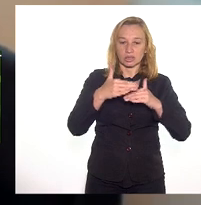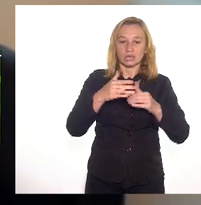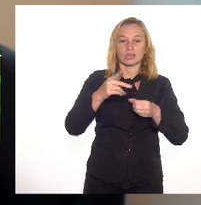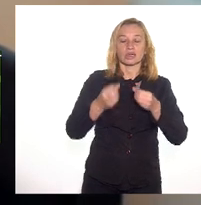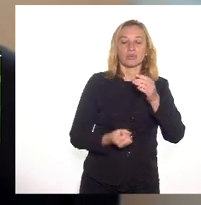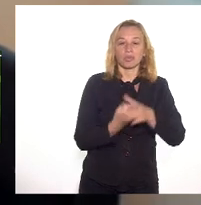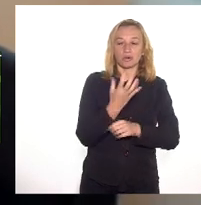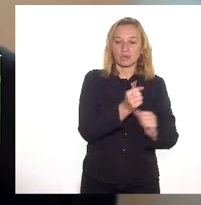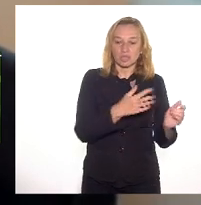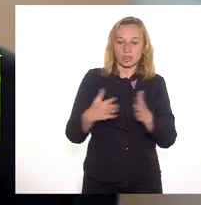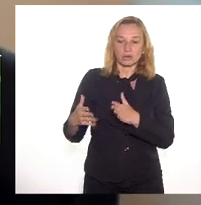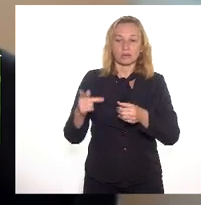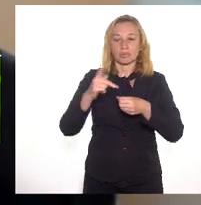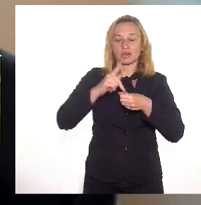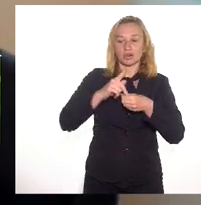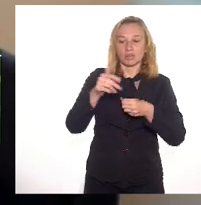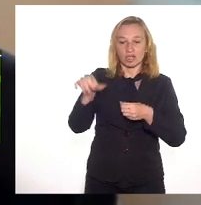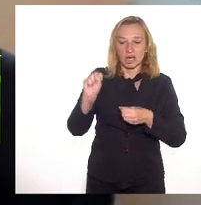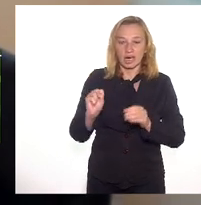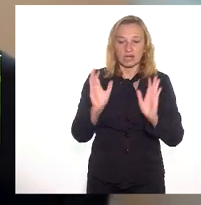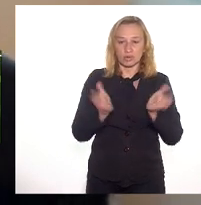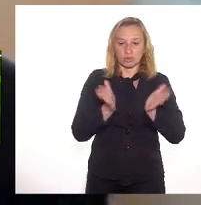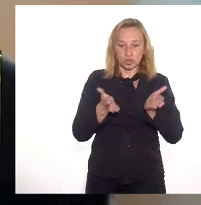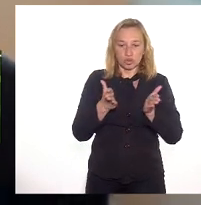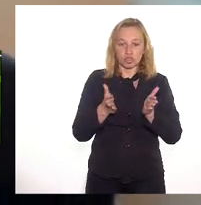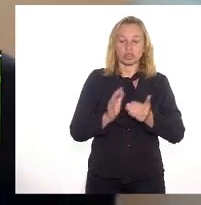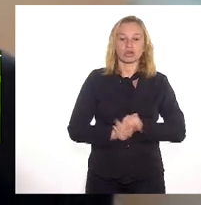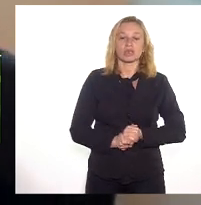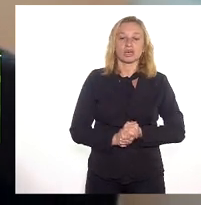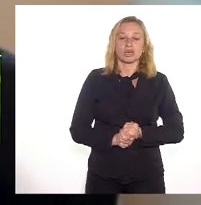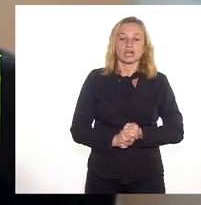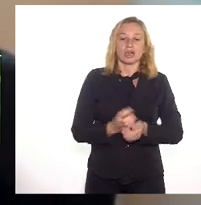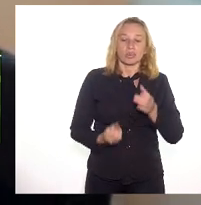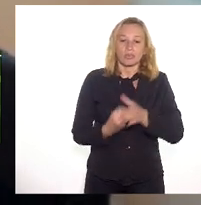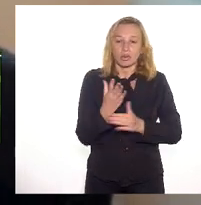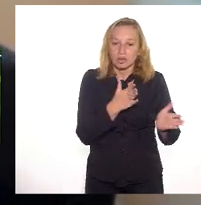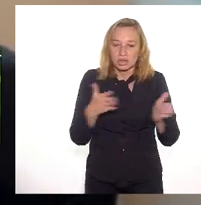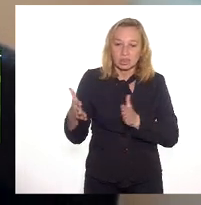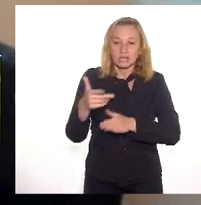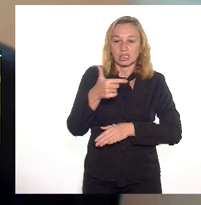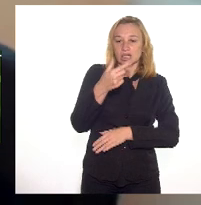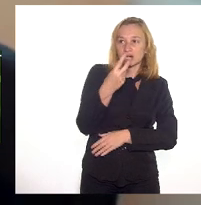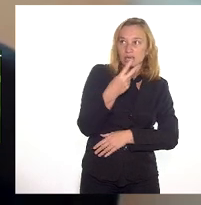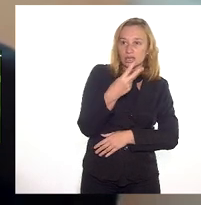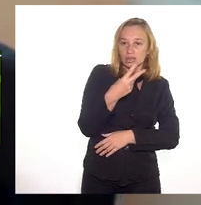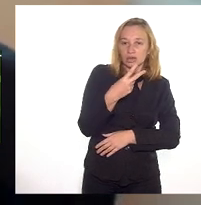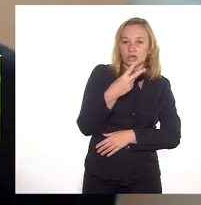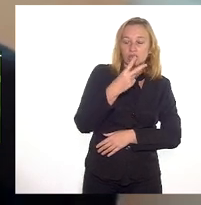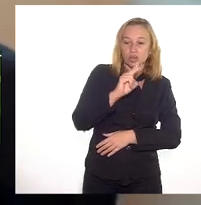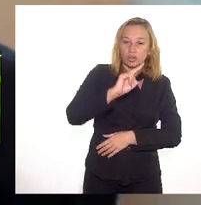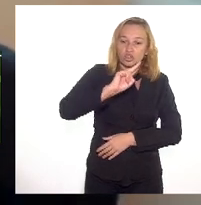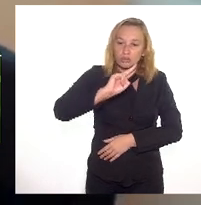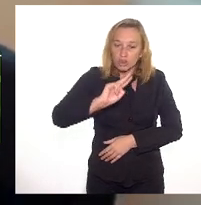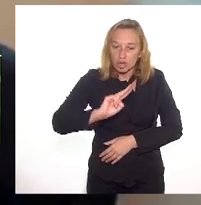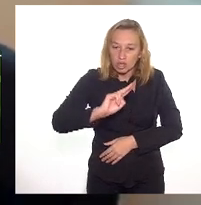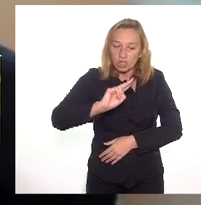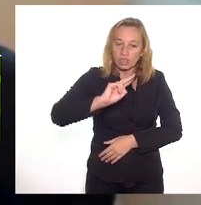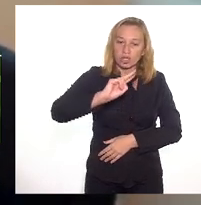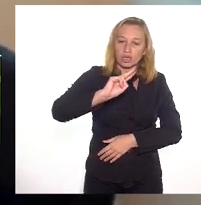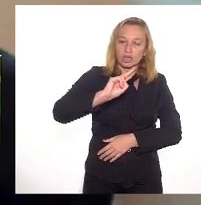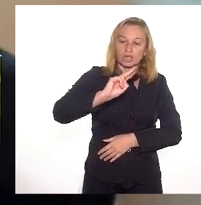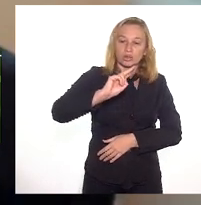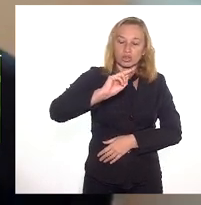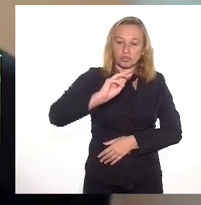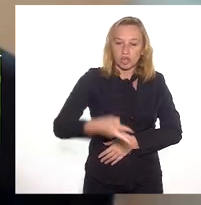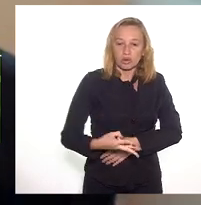produção de petróleo e gás natural. Hoje, a produção nossa no estado está na faixa de 2 milhões de barris de petróleo por